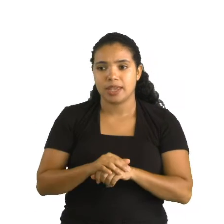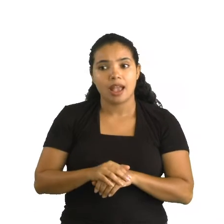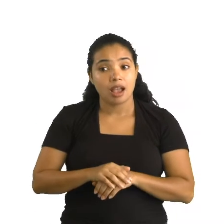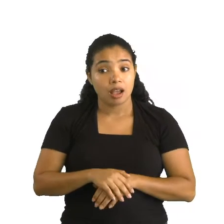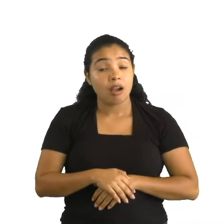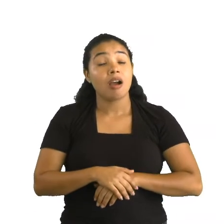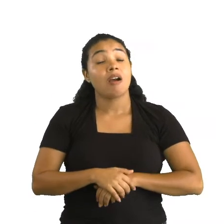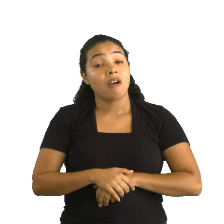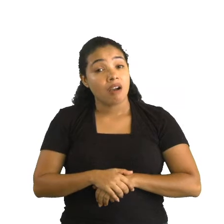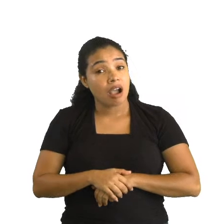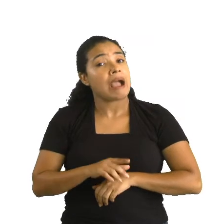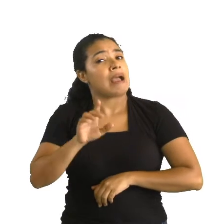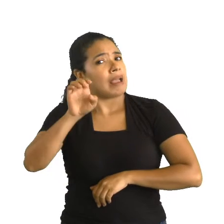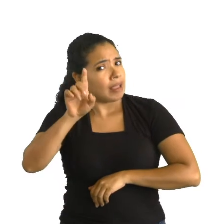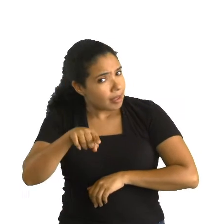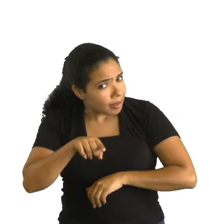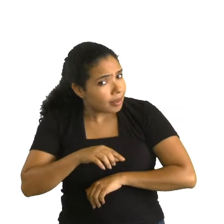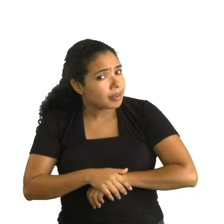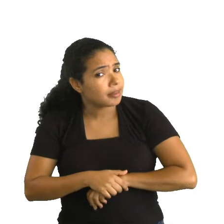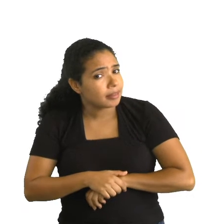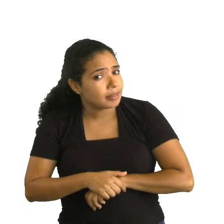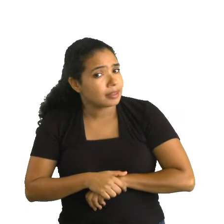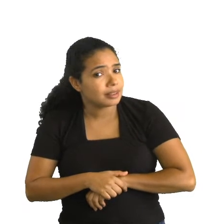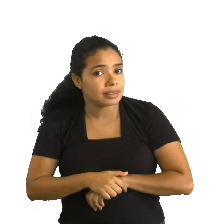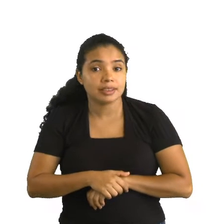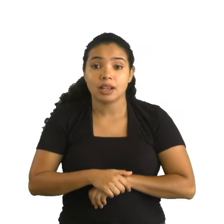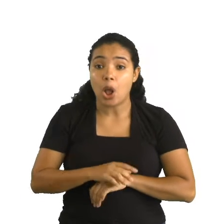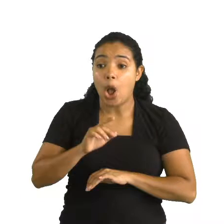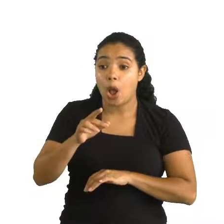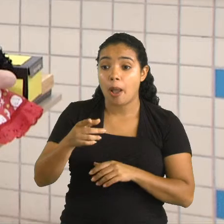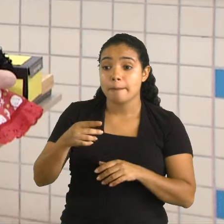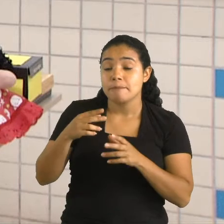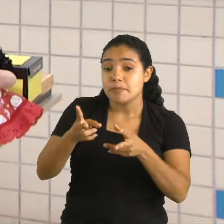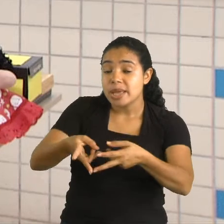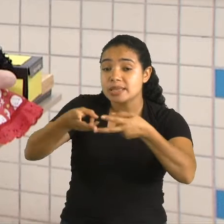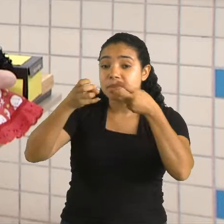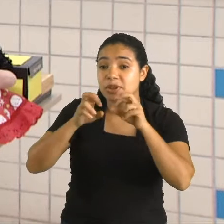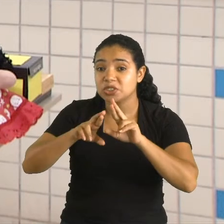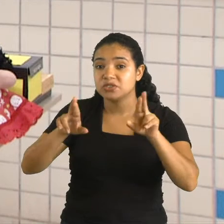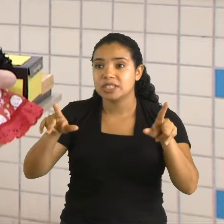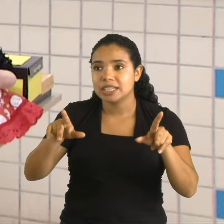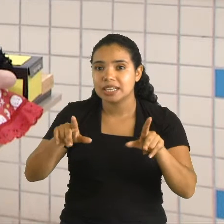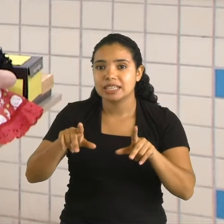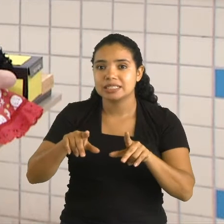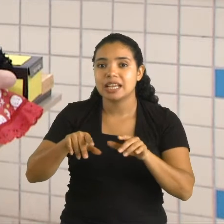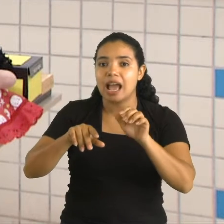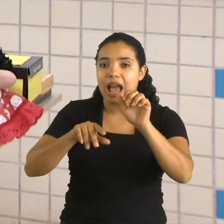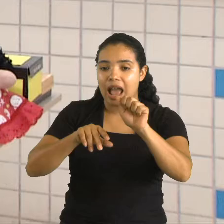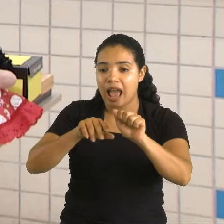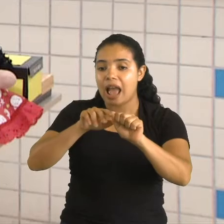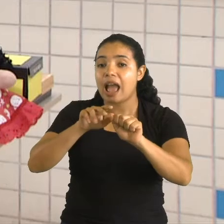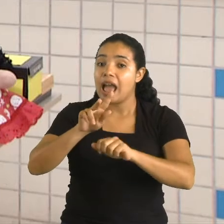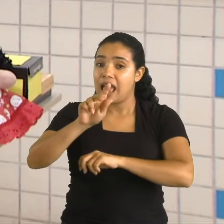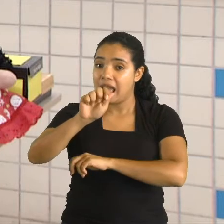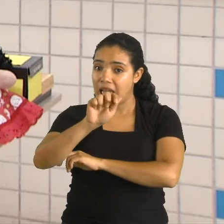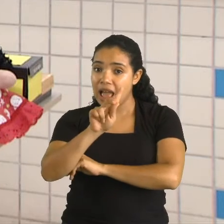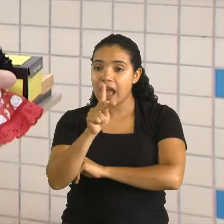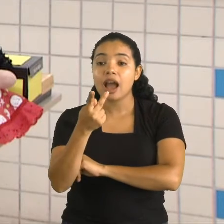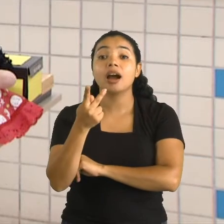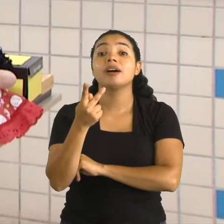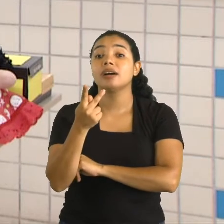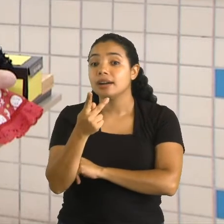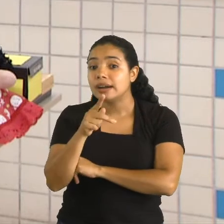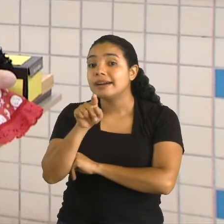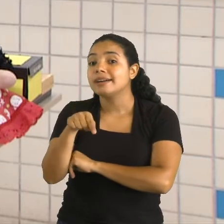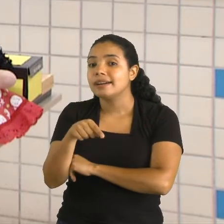é? Perceber a diferença? Essa pequena frase, no final, termina com dois sinais, o de interrogação e o